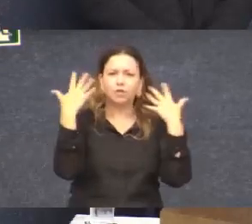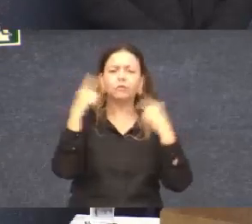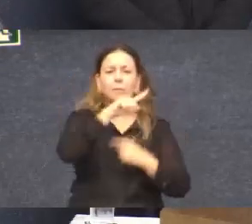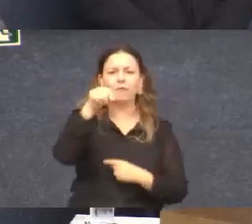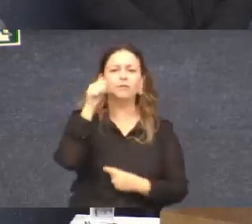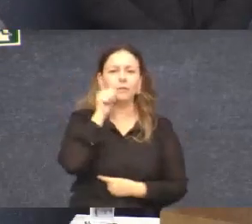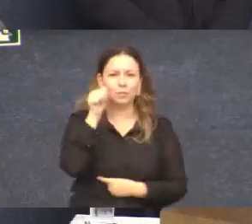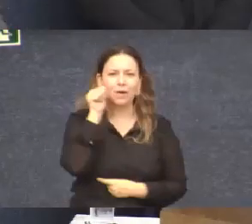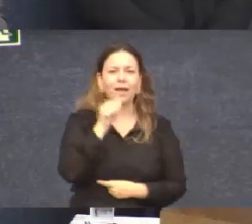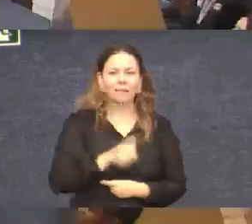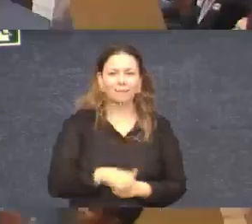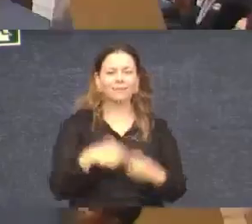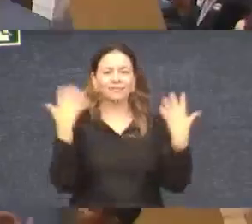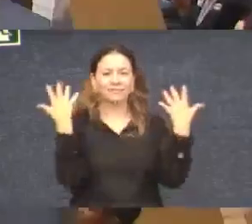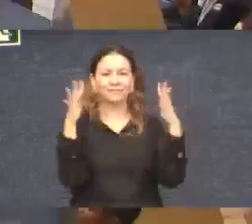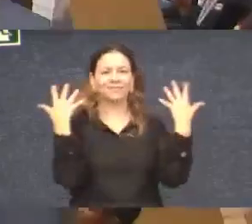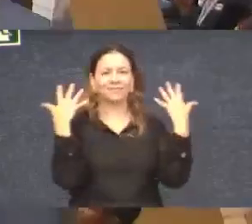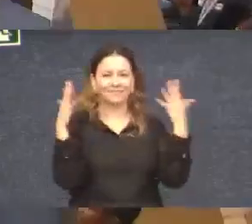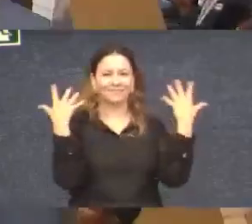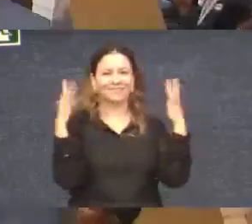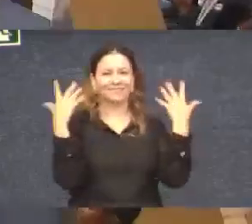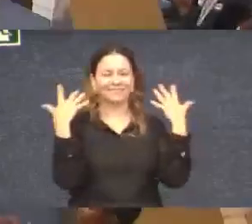para as mulheres, né?